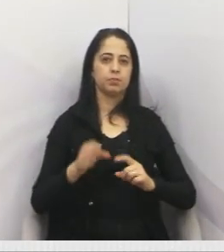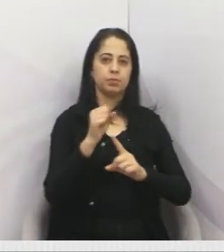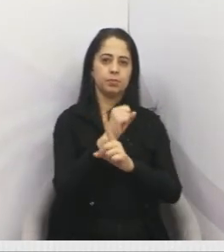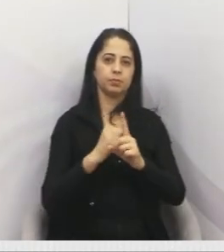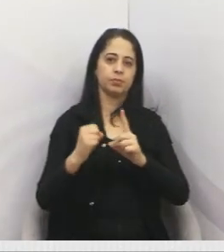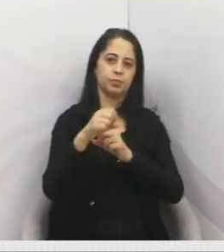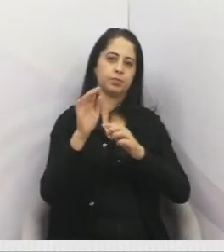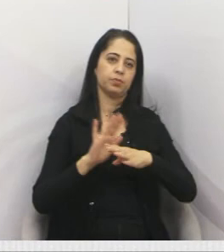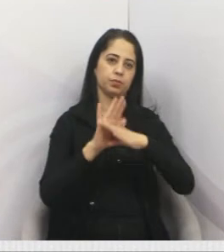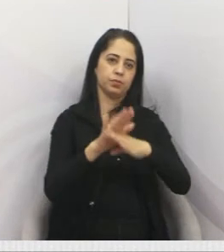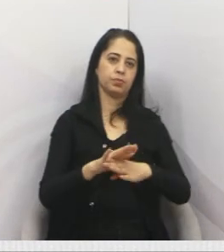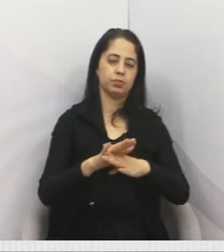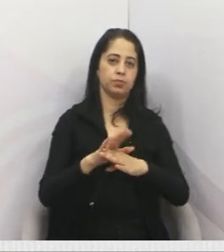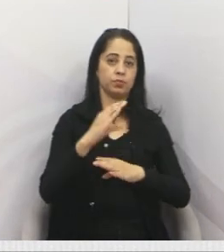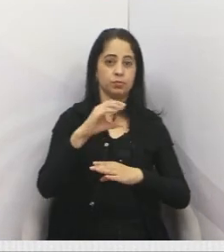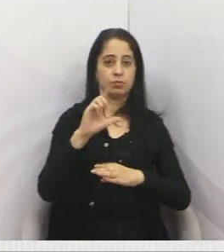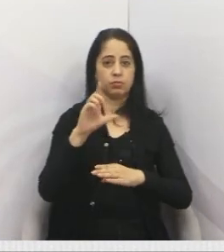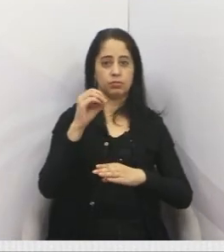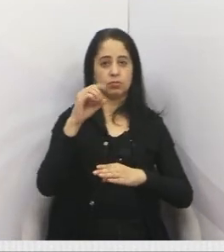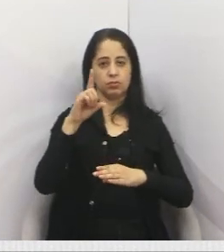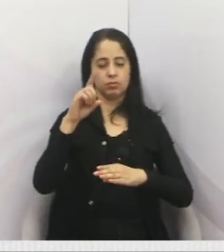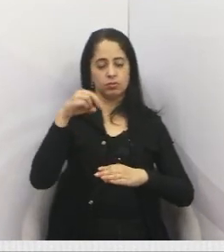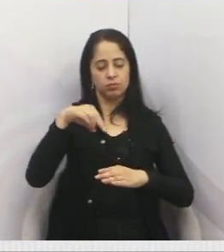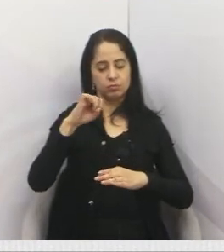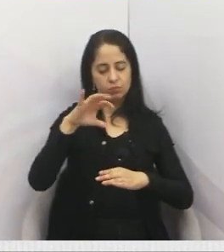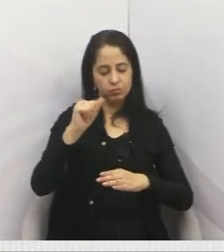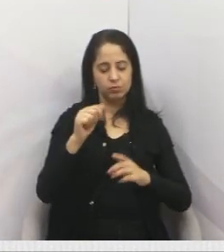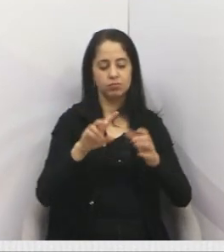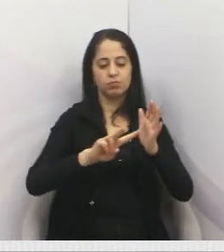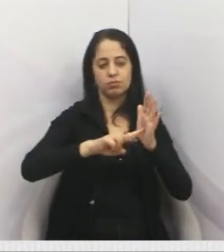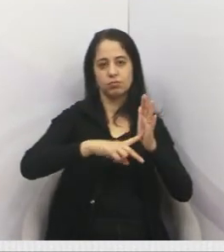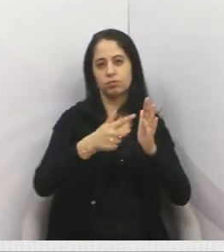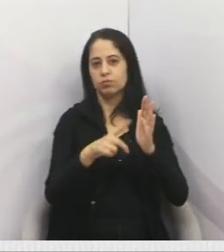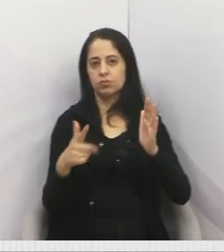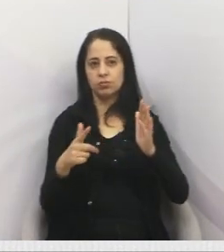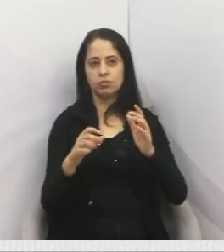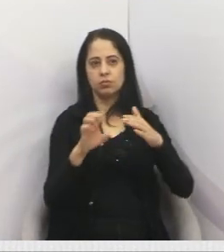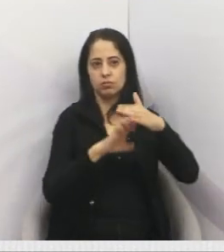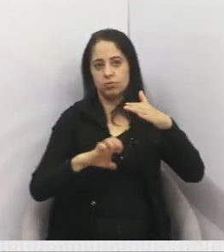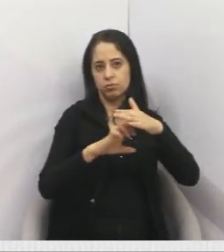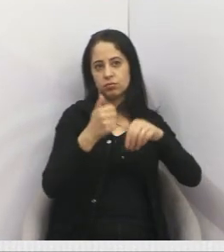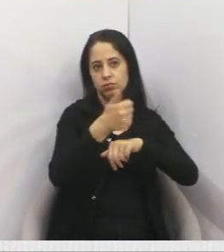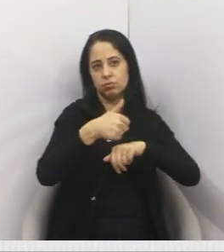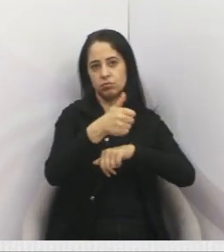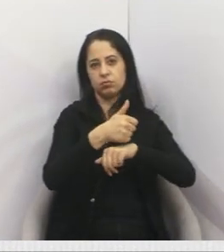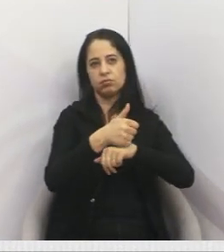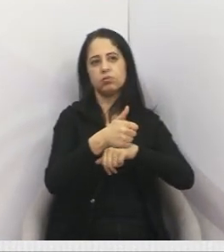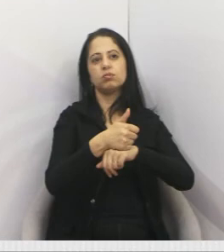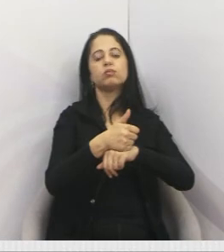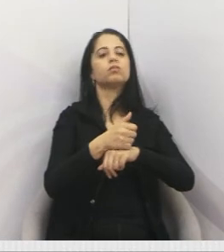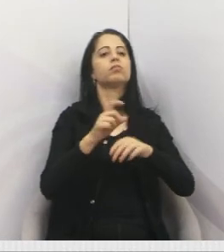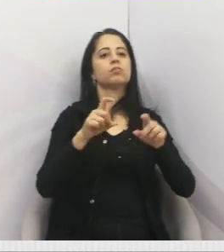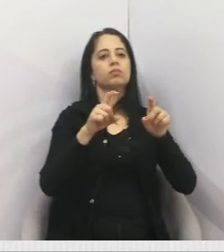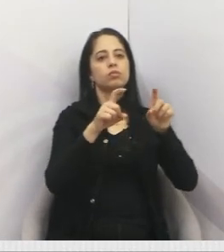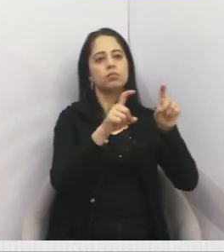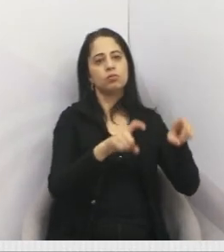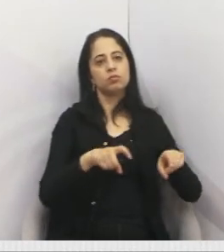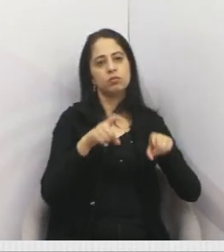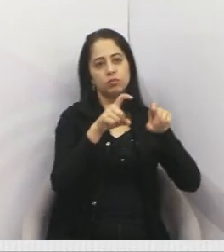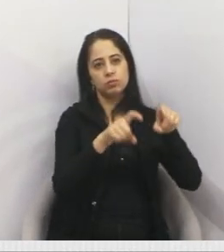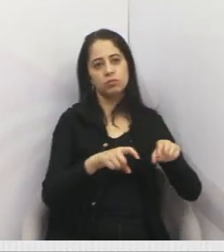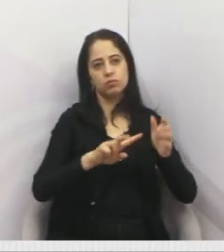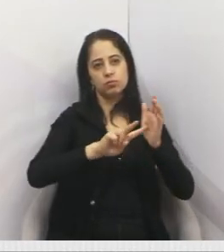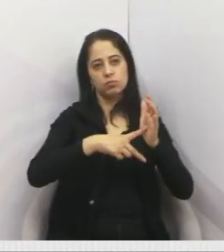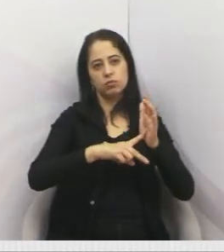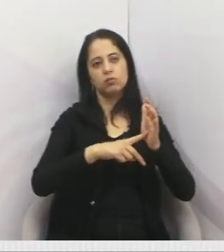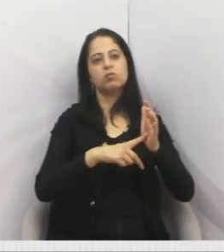Movimentos populares, moradores do Jardim Colônia, entidades de classe sindical em branco, empresas ou entidades profissionais, Sindicato Rural de